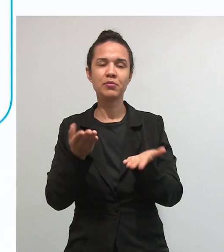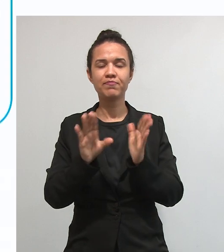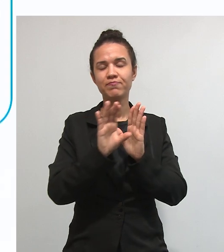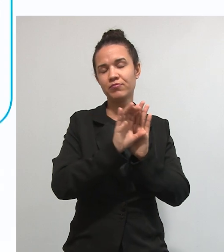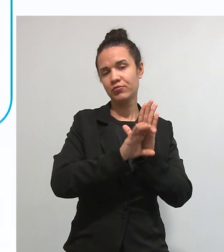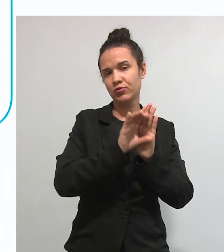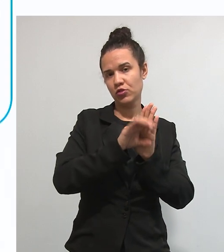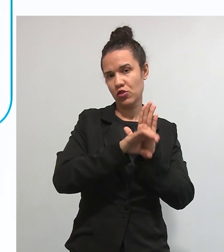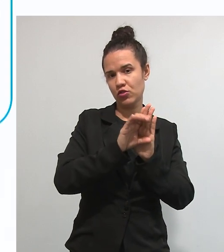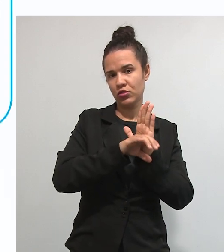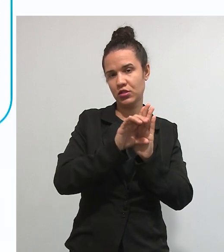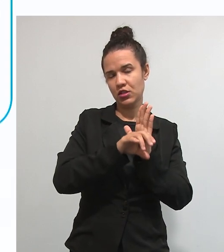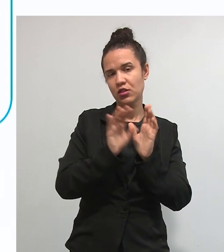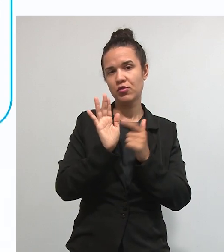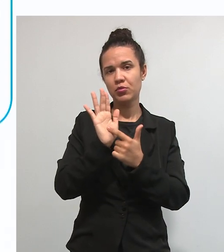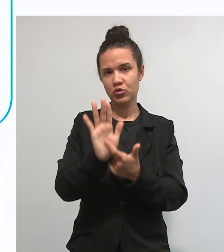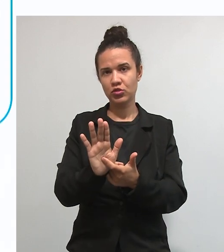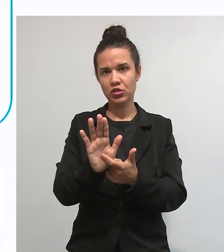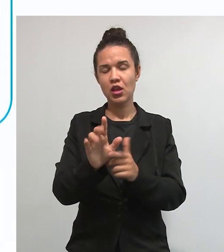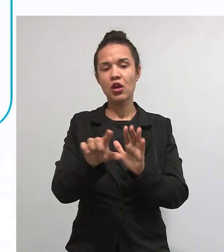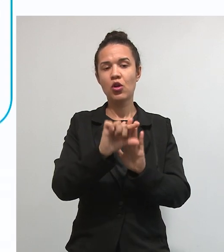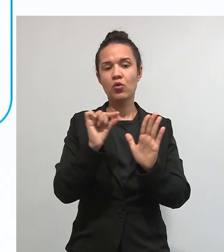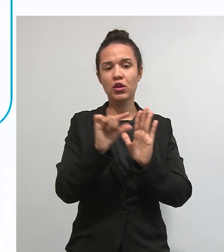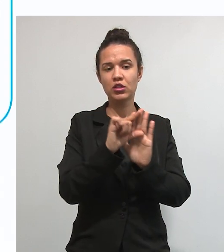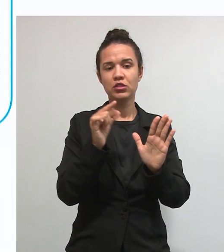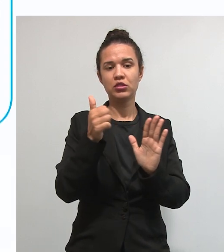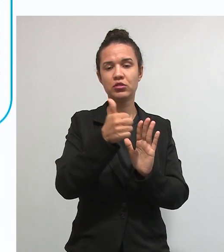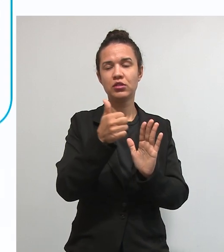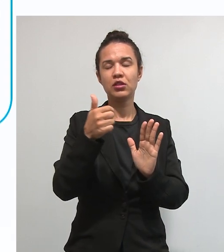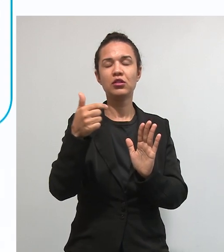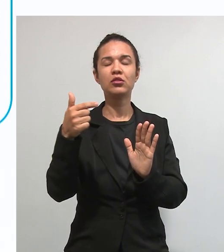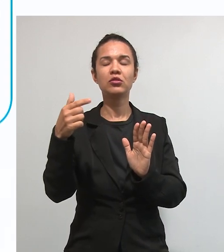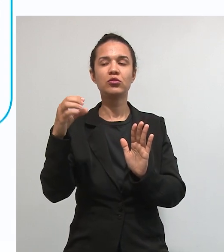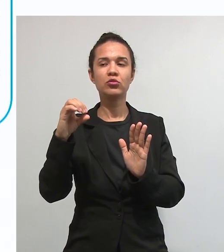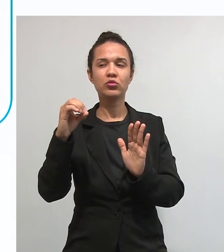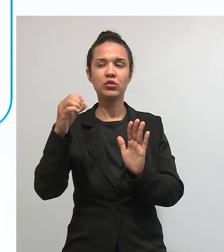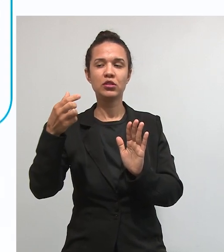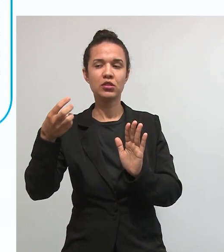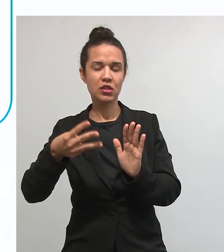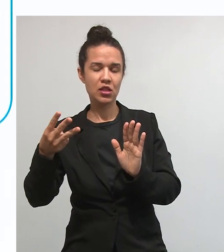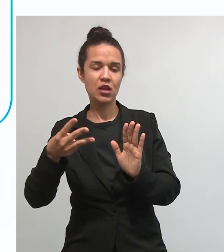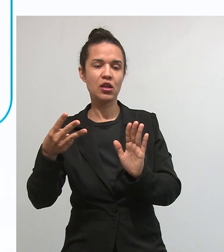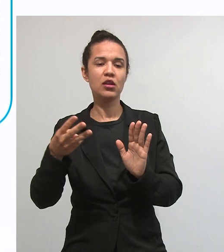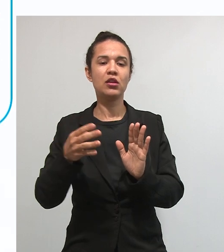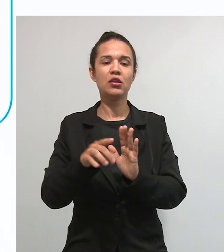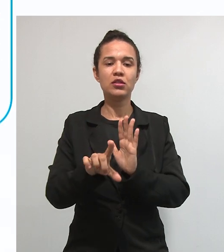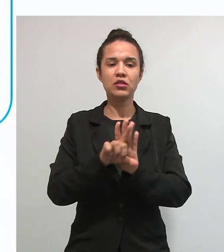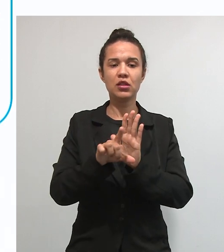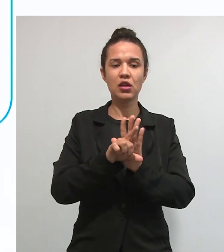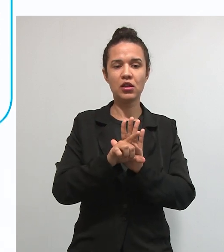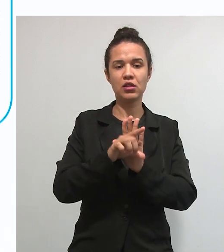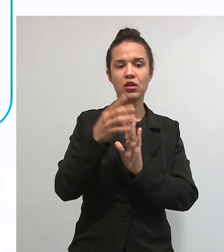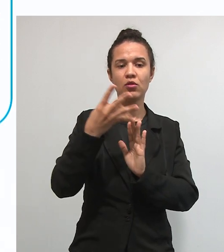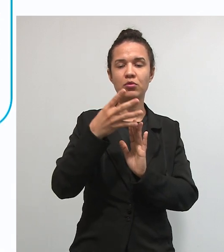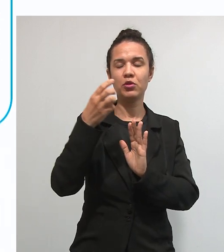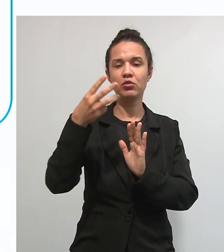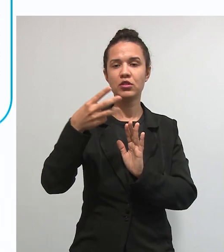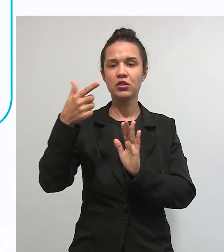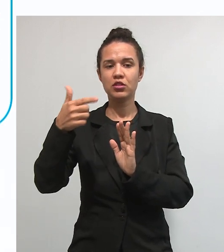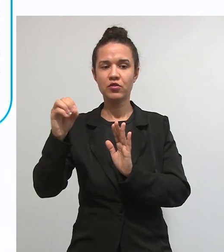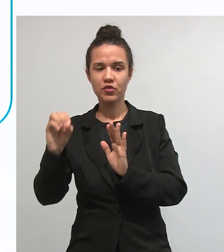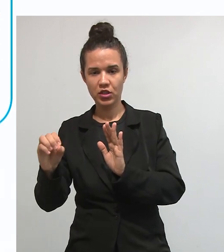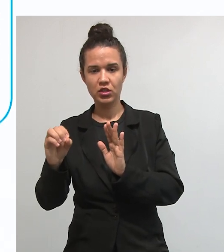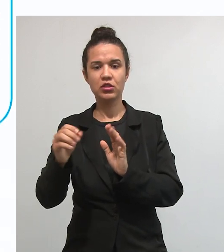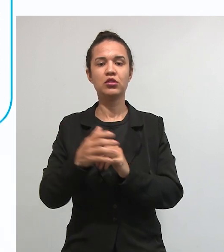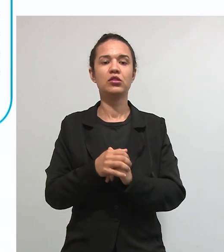conceitos aqui, tanto do artigo 103 da Lei 4.320 aqui, que ela aborda? Que o balanço